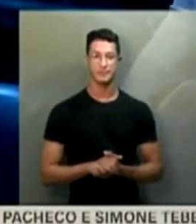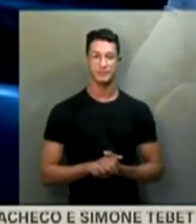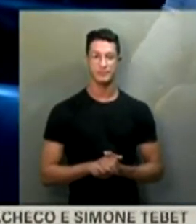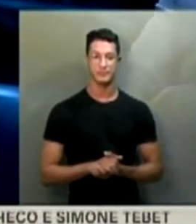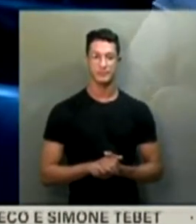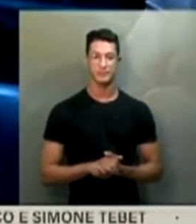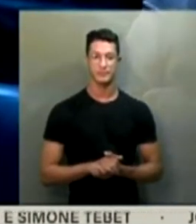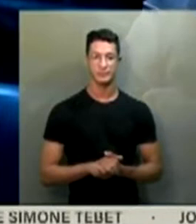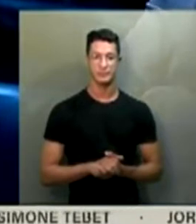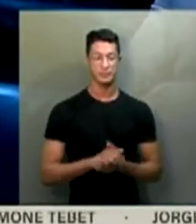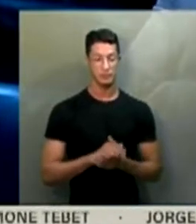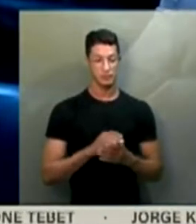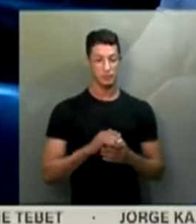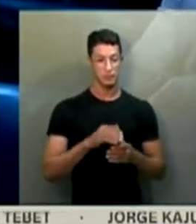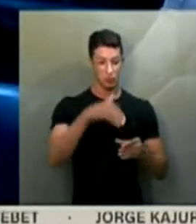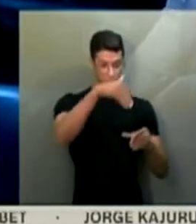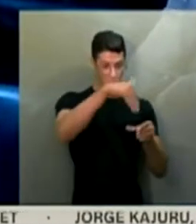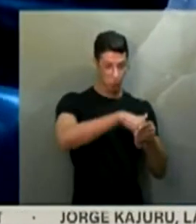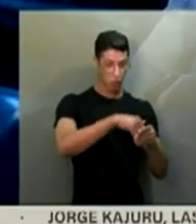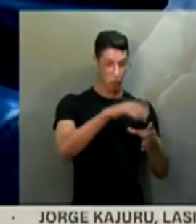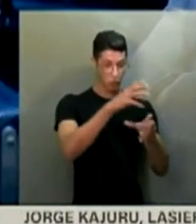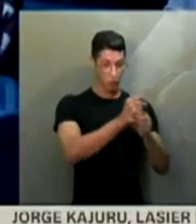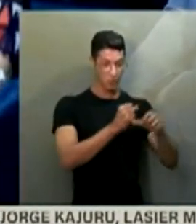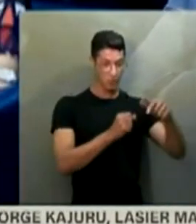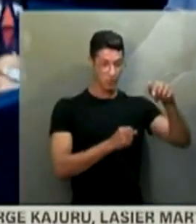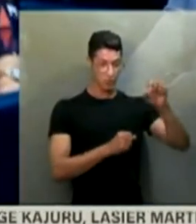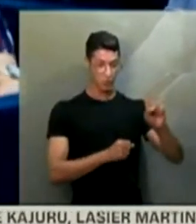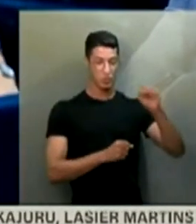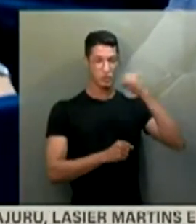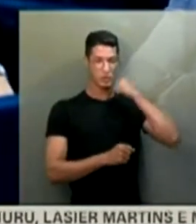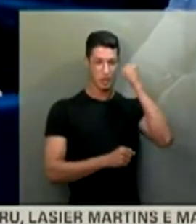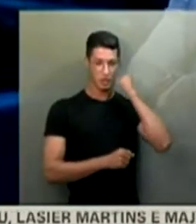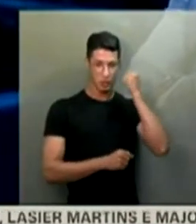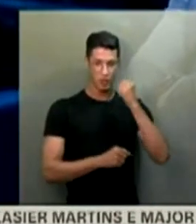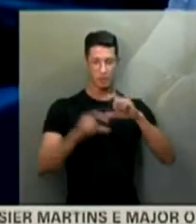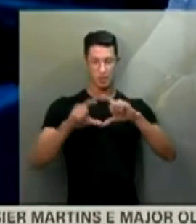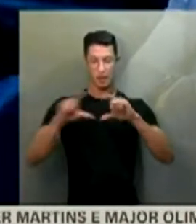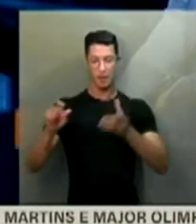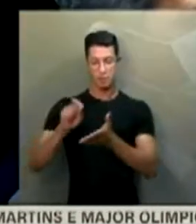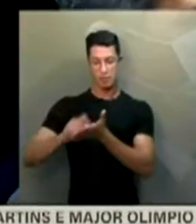Votaram 78 senadores por escrutínio secreto em cédulas de papel.